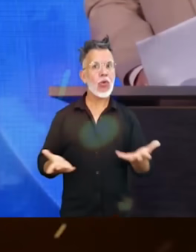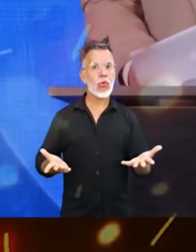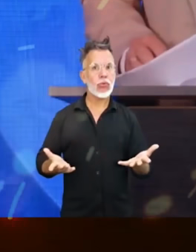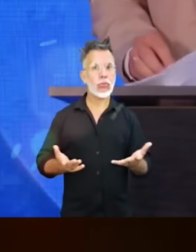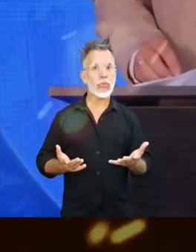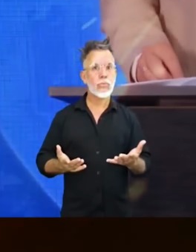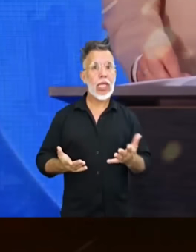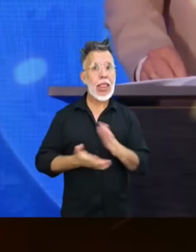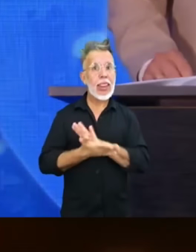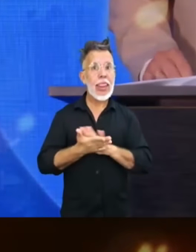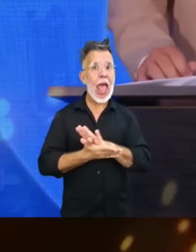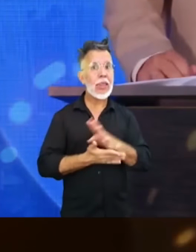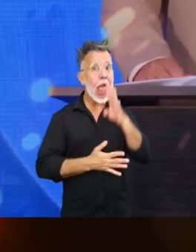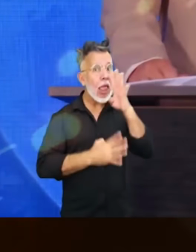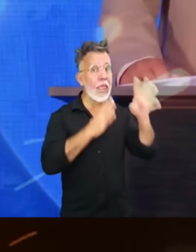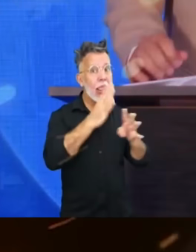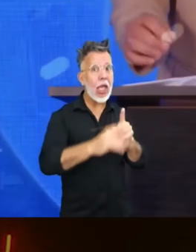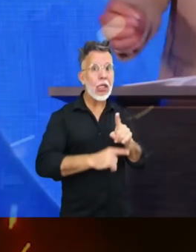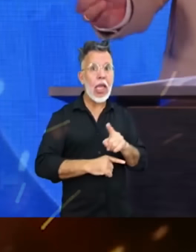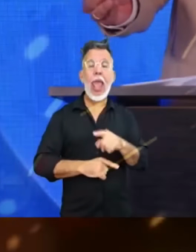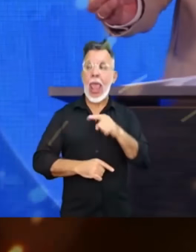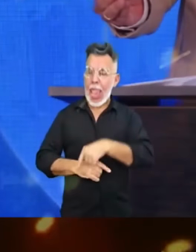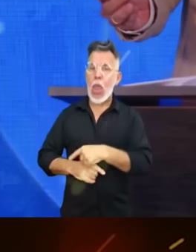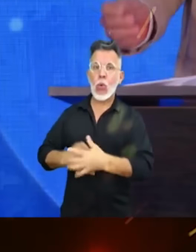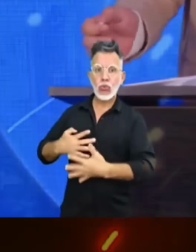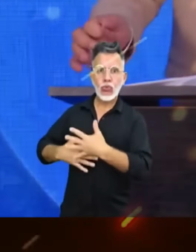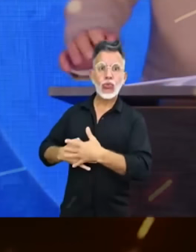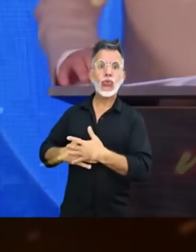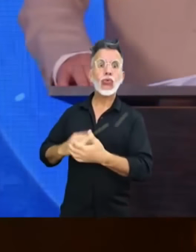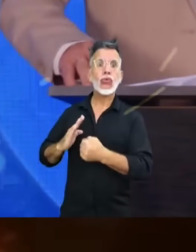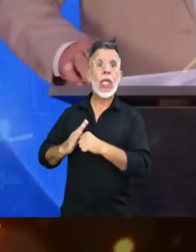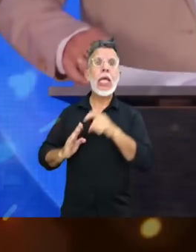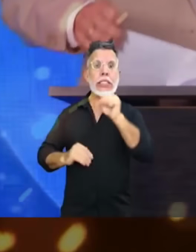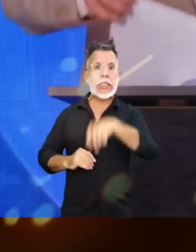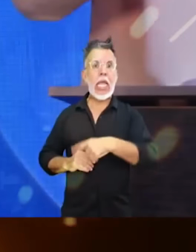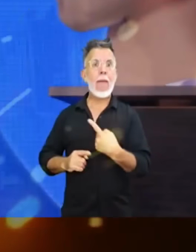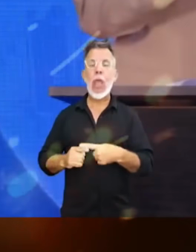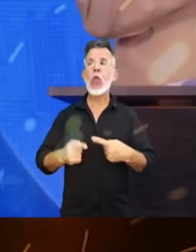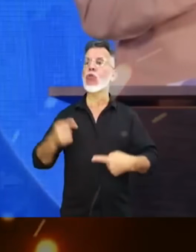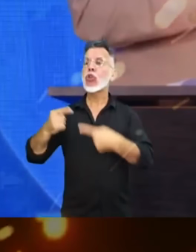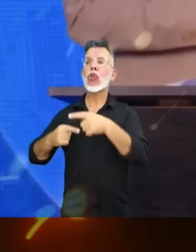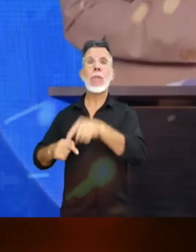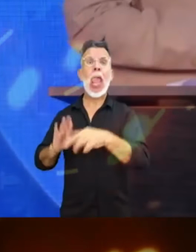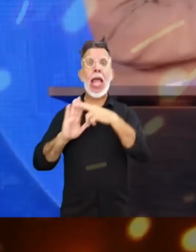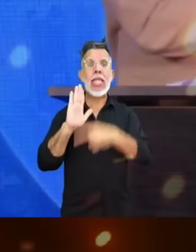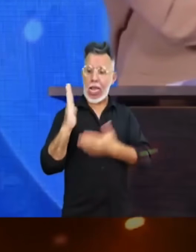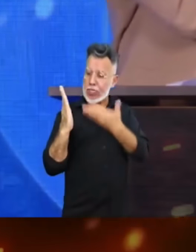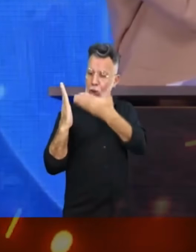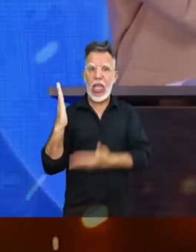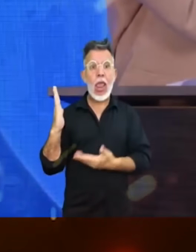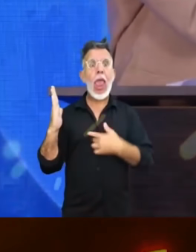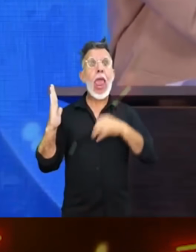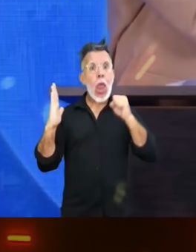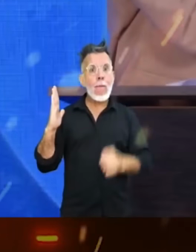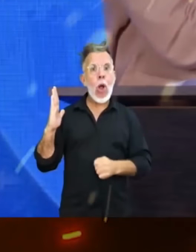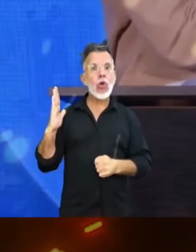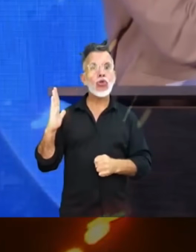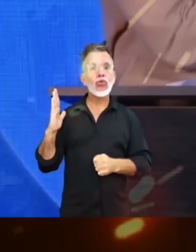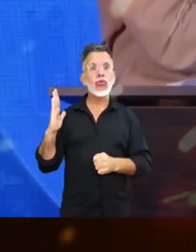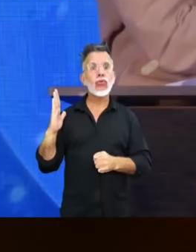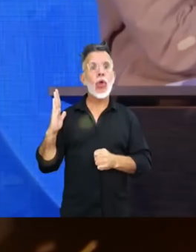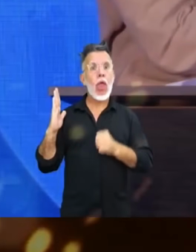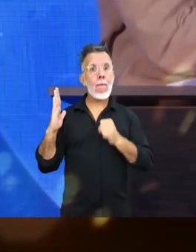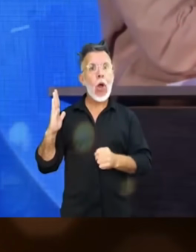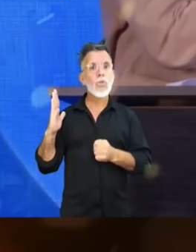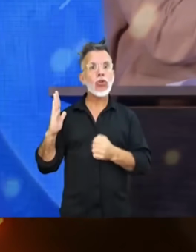eu tenho eu interrompi sim eu não vou discutir com o senhor por favor as regras estão aqui eu posso interromper o senhor desculpe